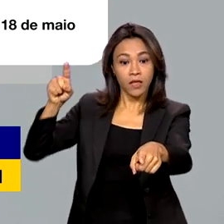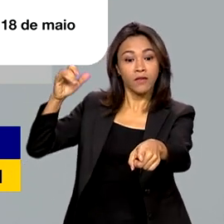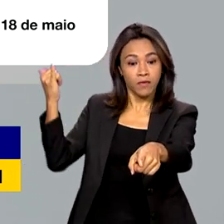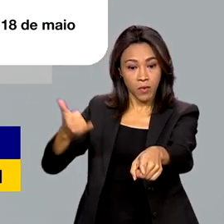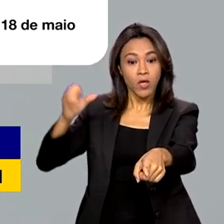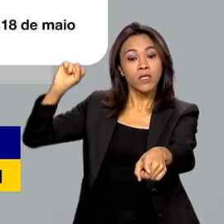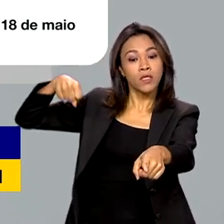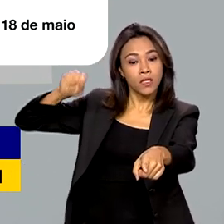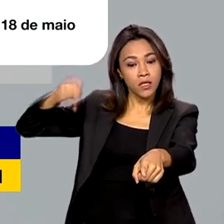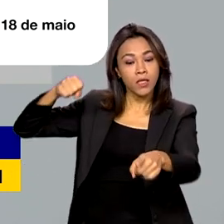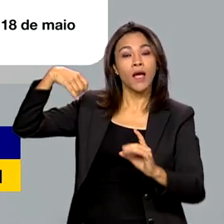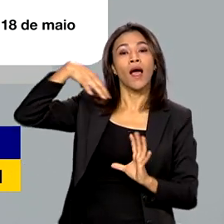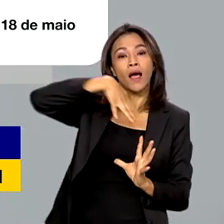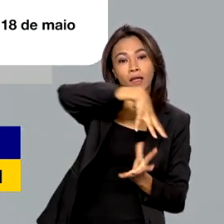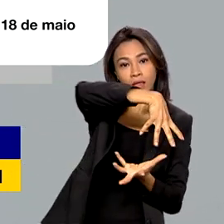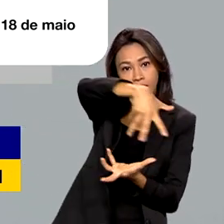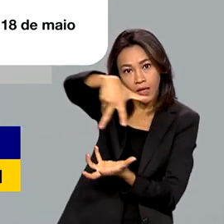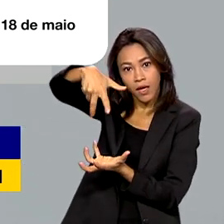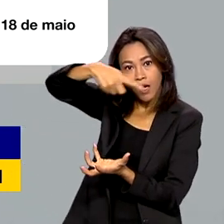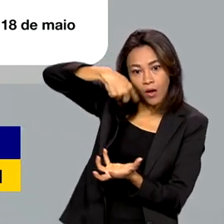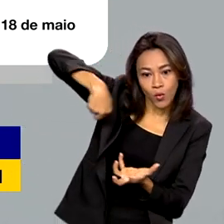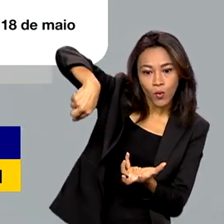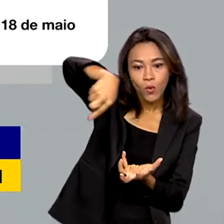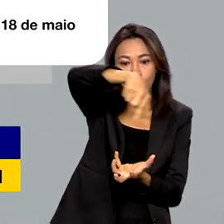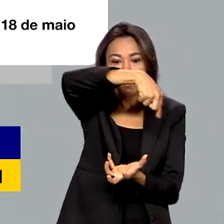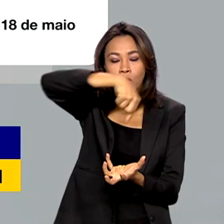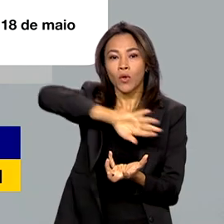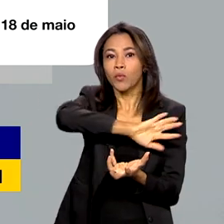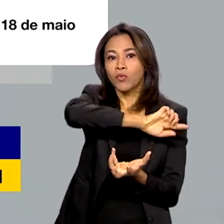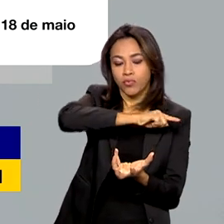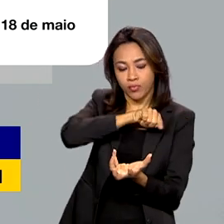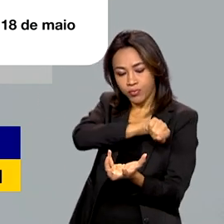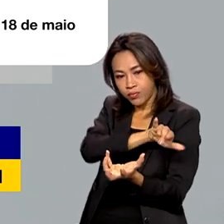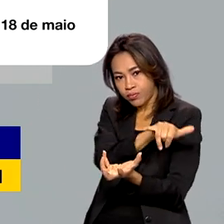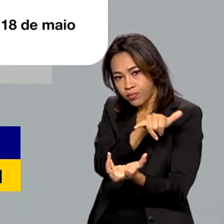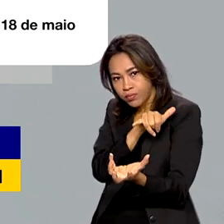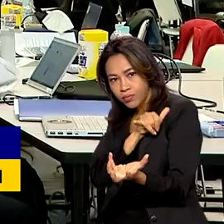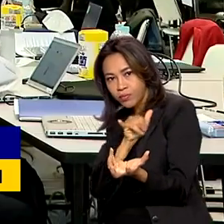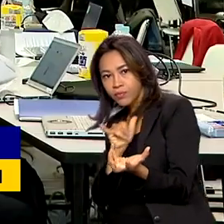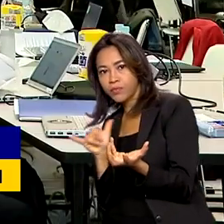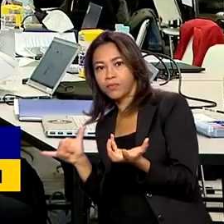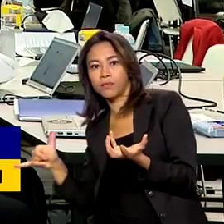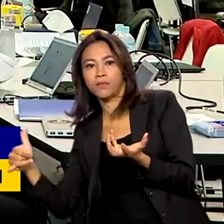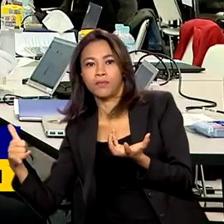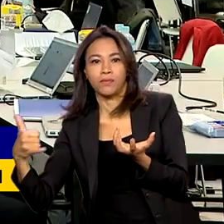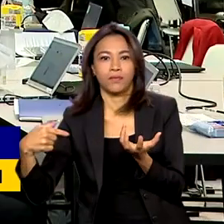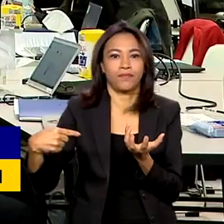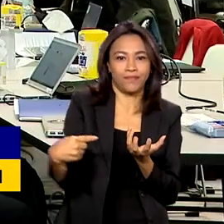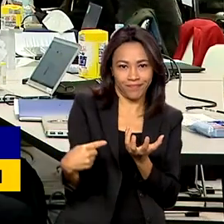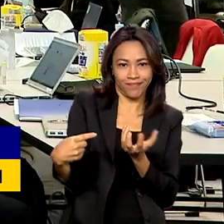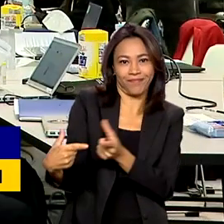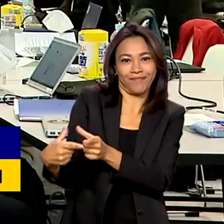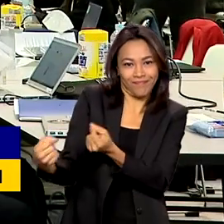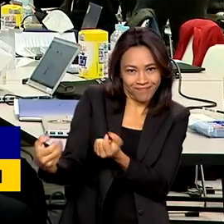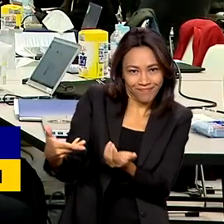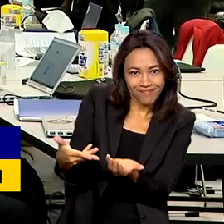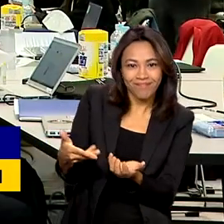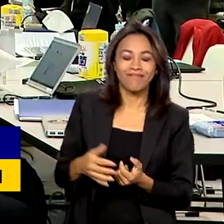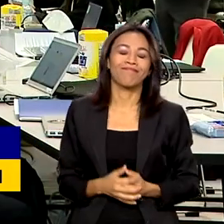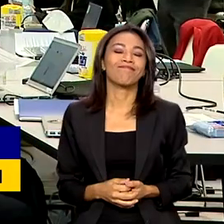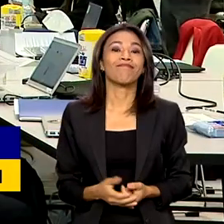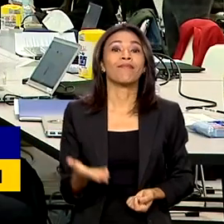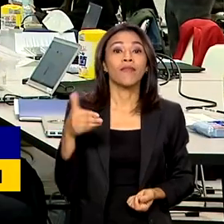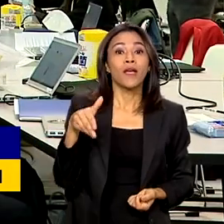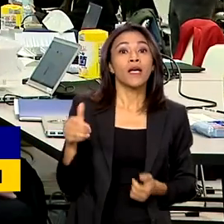a Terra é redonda e estamos chegando do outro lado do globo. A agenda do presidente Lula nesta sexta-feira começa com